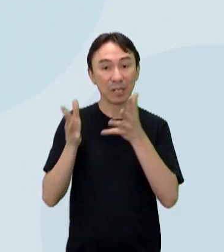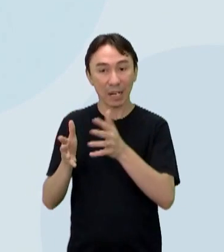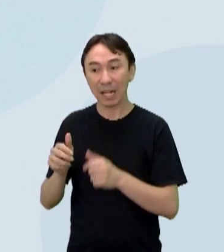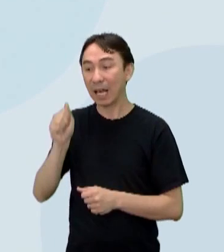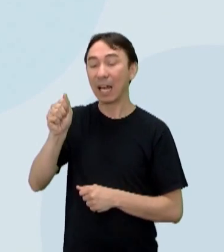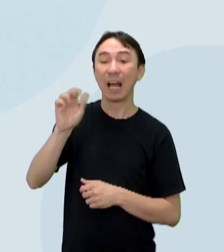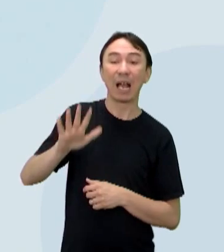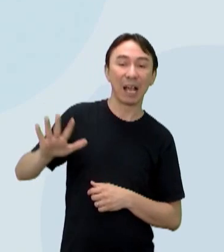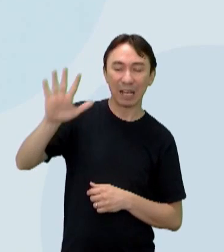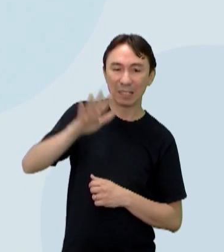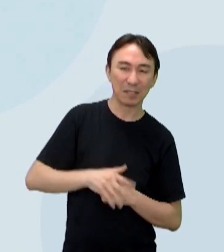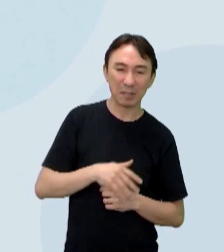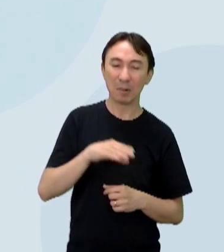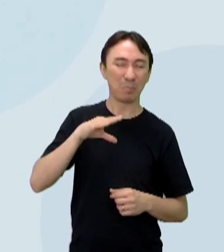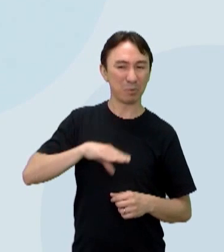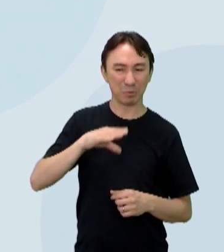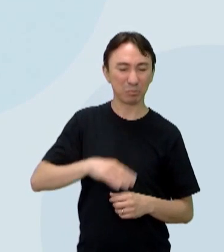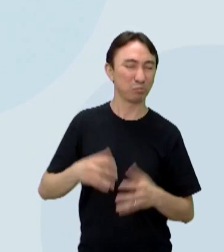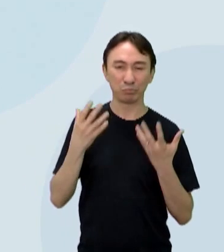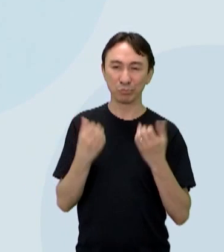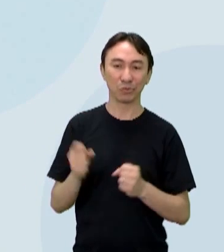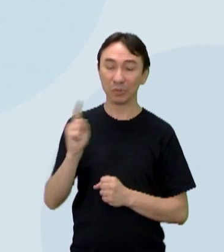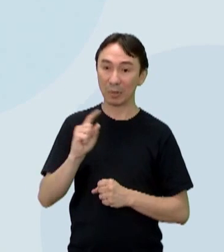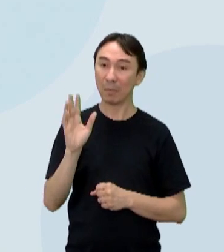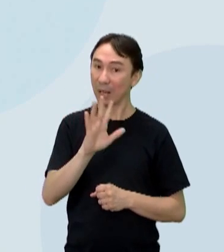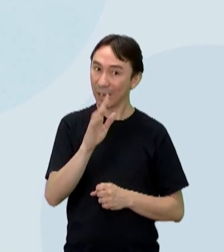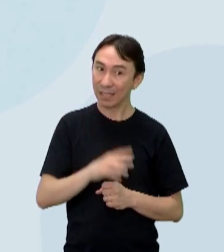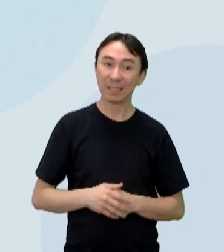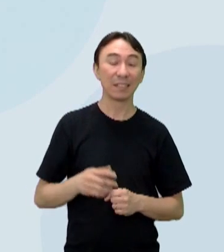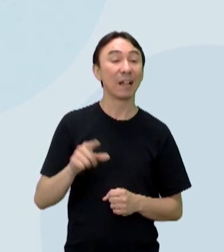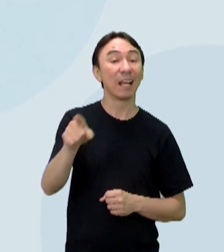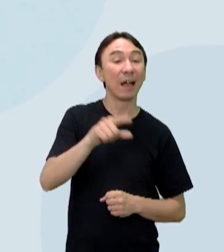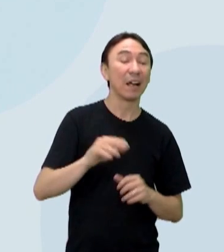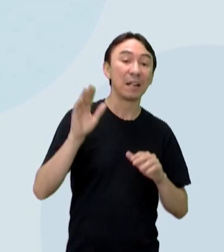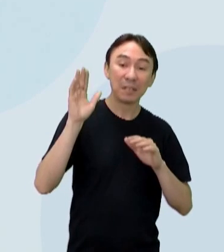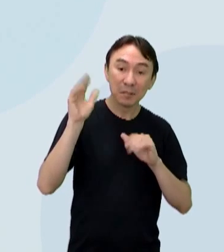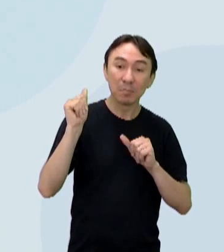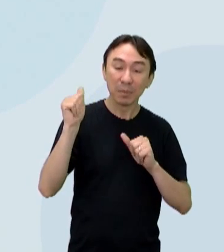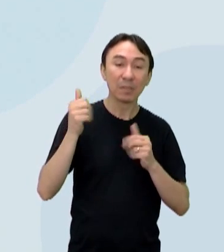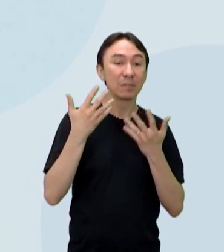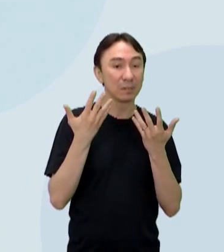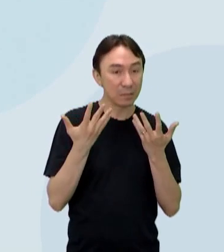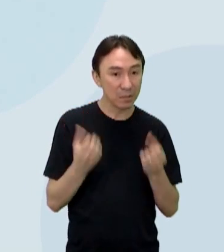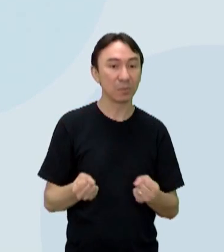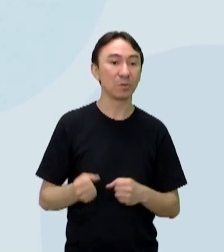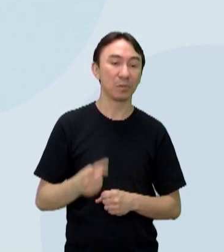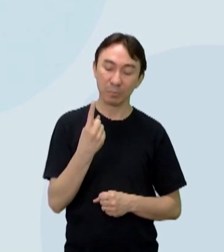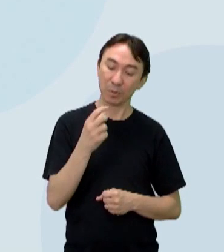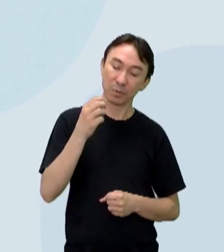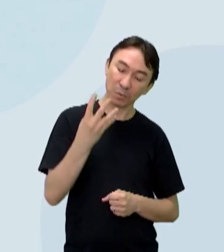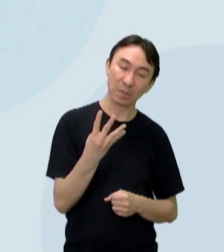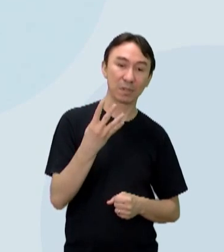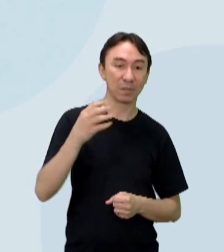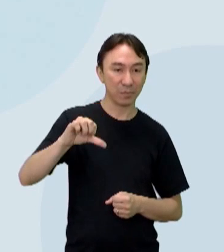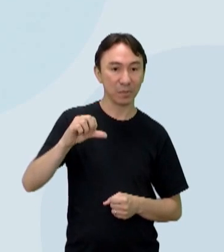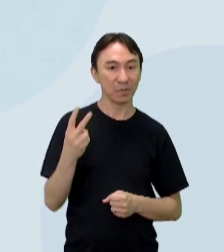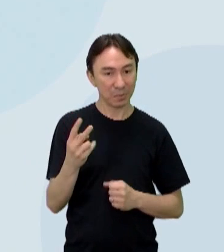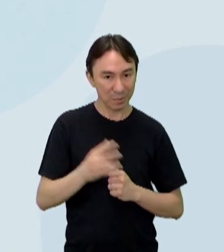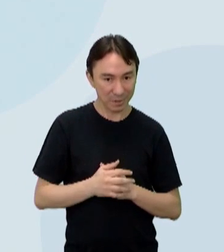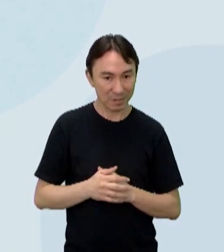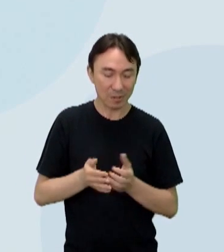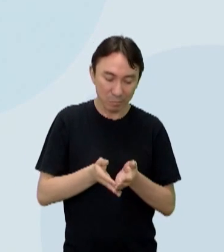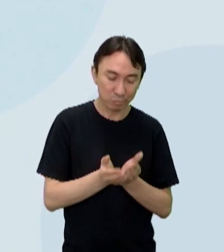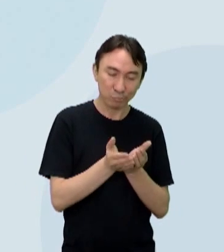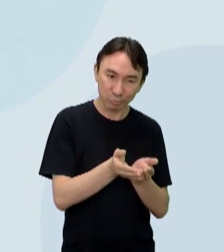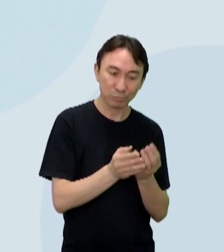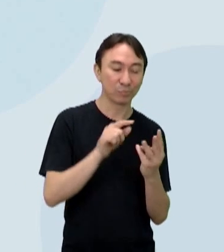pela Espanha em 1492. Ele partiu com 3 caravelas, Ninha, Pinta e Santa Maria. Passaram-se